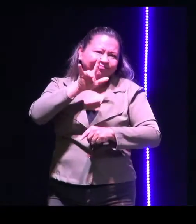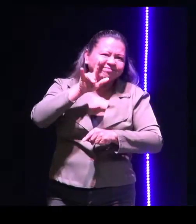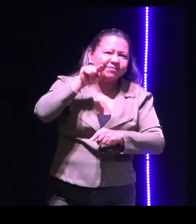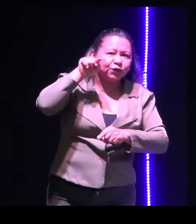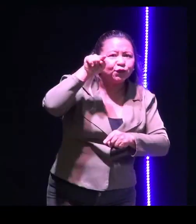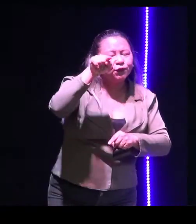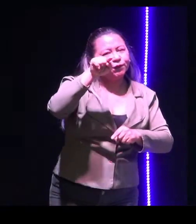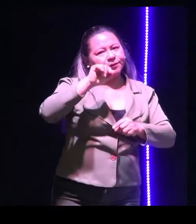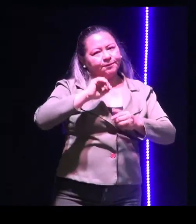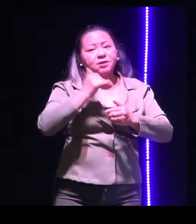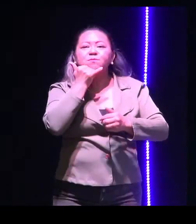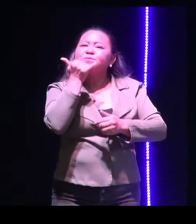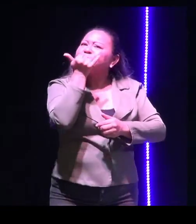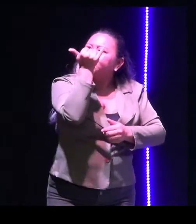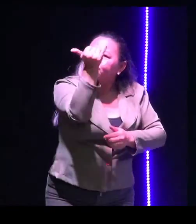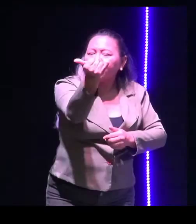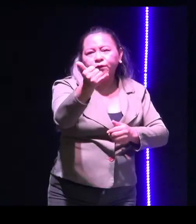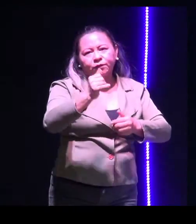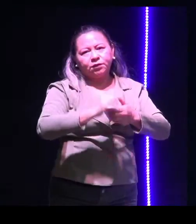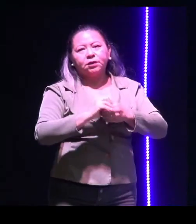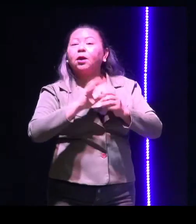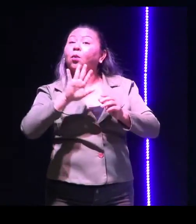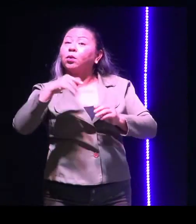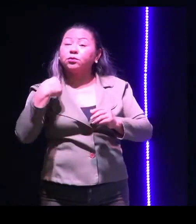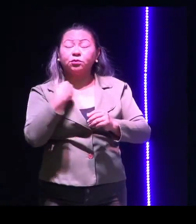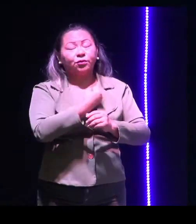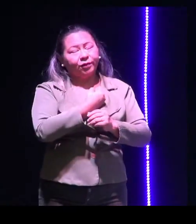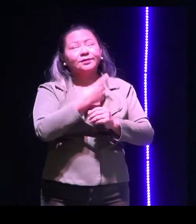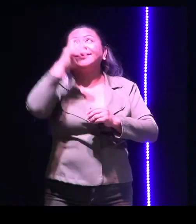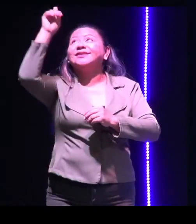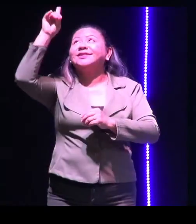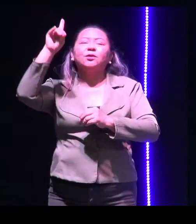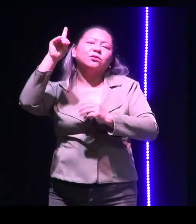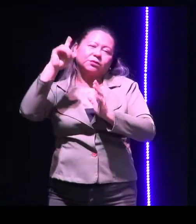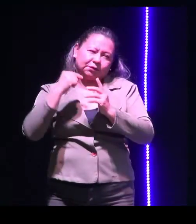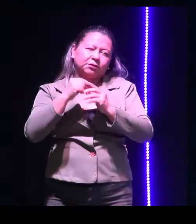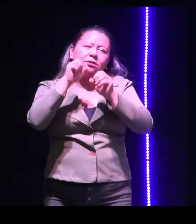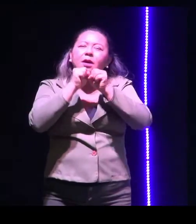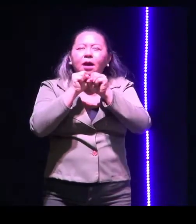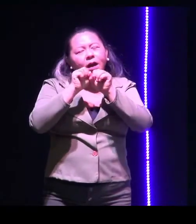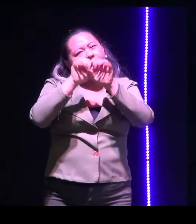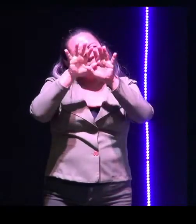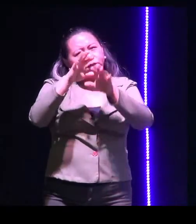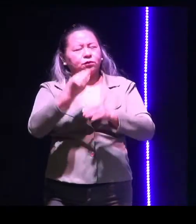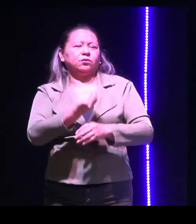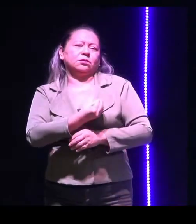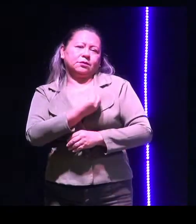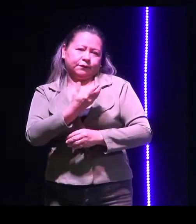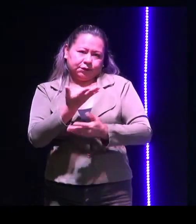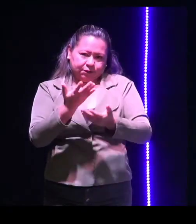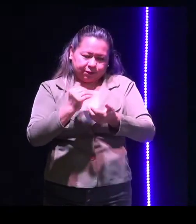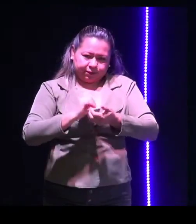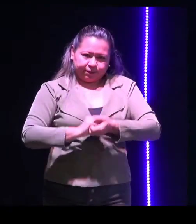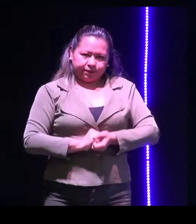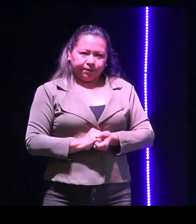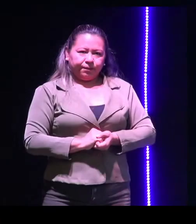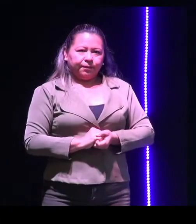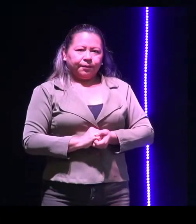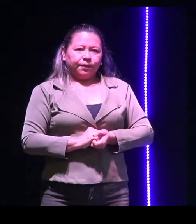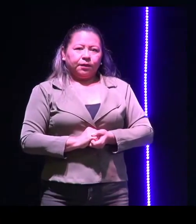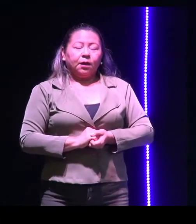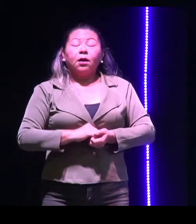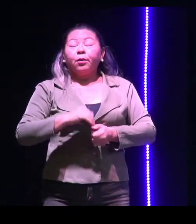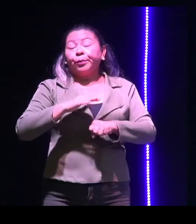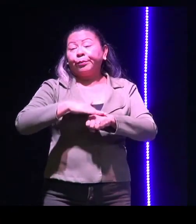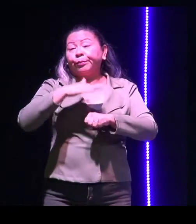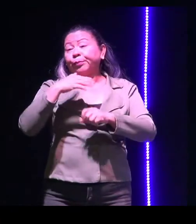Misericórdia. Misericórdia. Então, uma vez que nós fazemos isso, Deus usa de misericórdia para conosco. Queridos, o